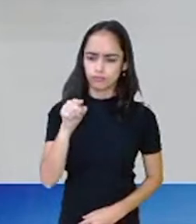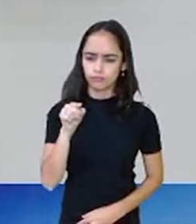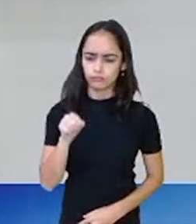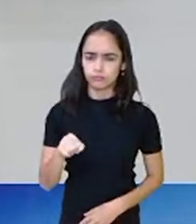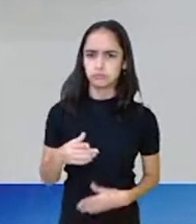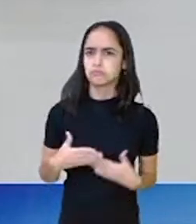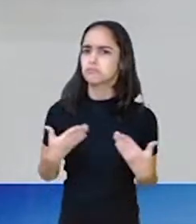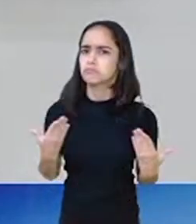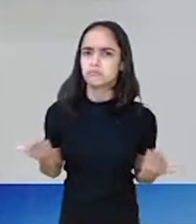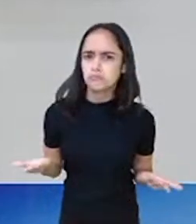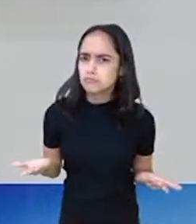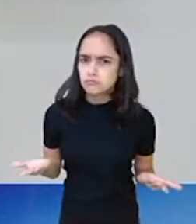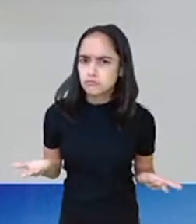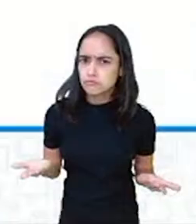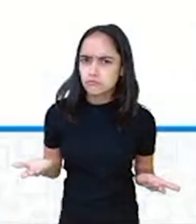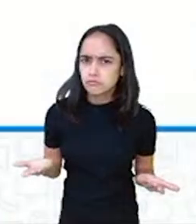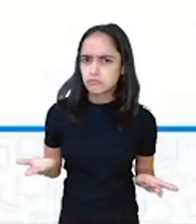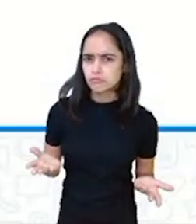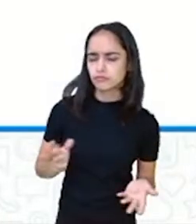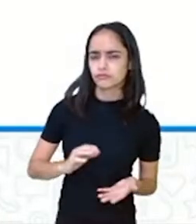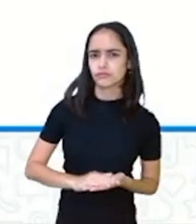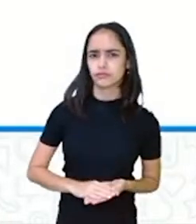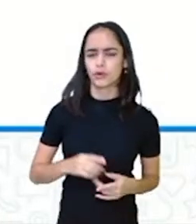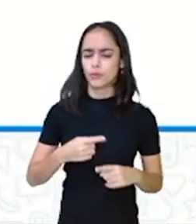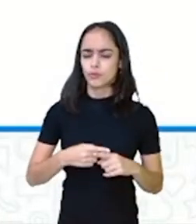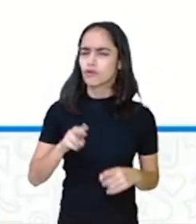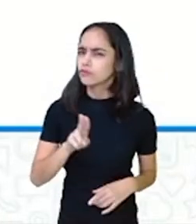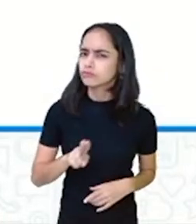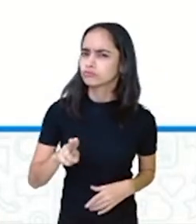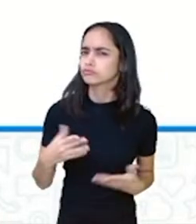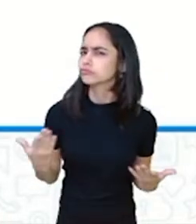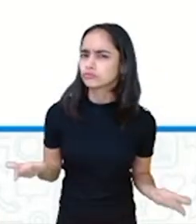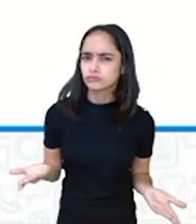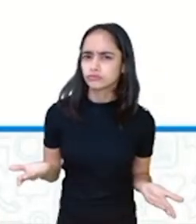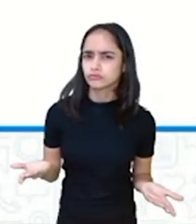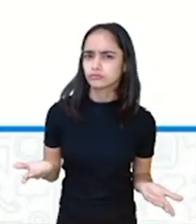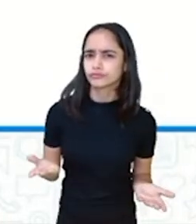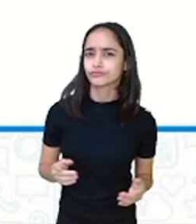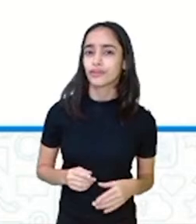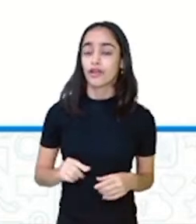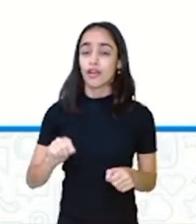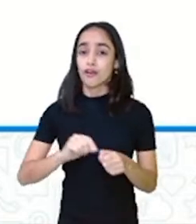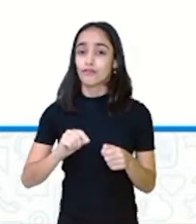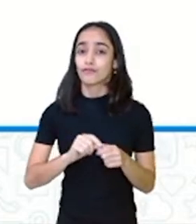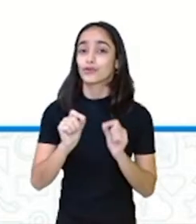entonação. Para que servem os sinais de pontuação? Eu fiz uma